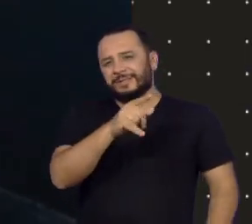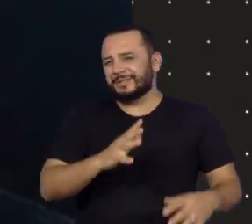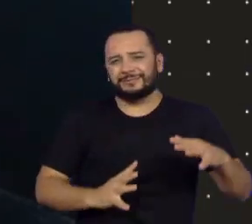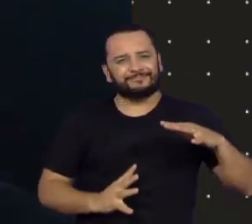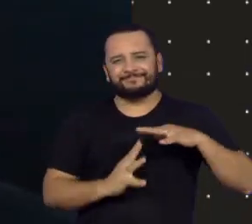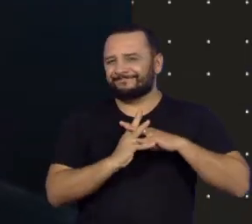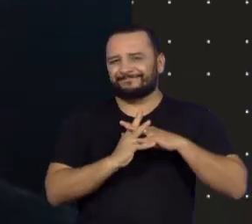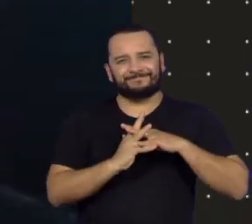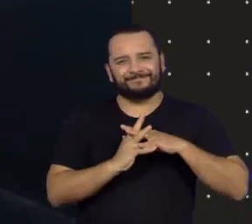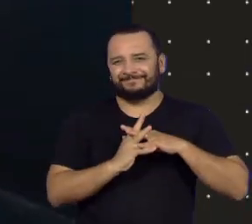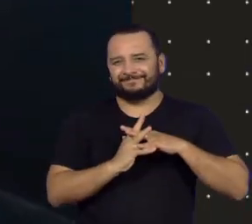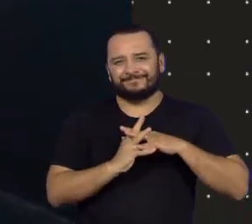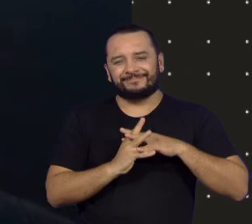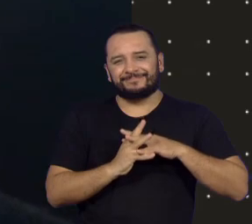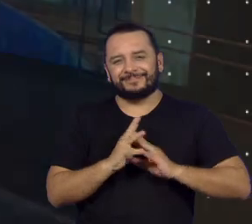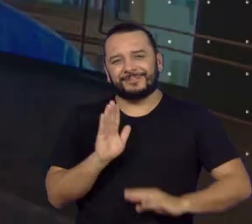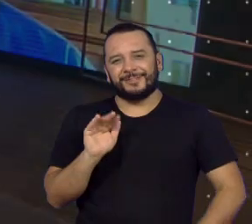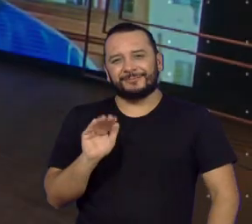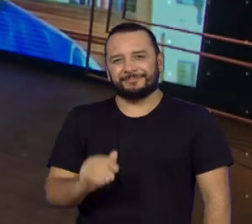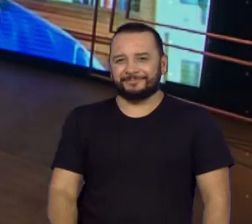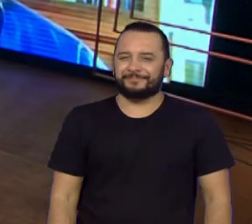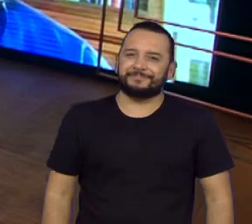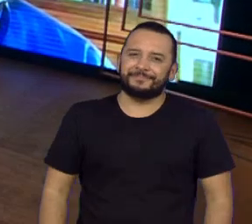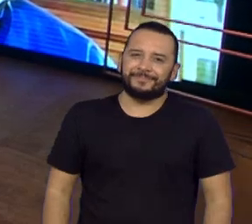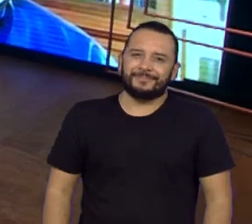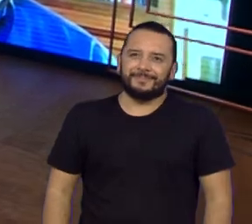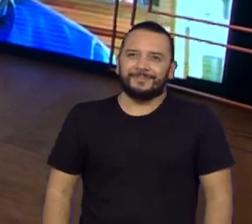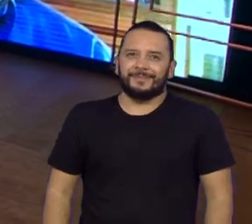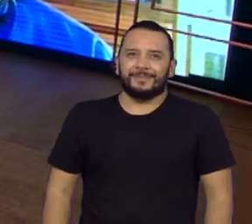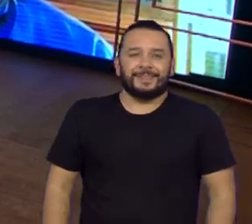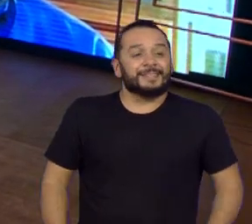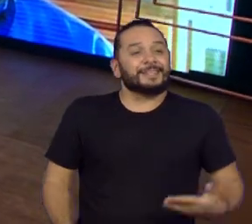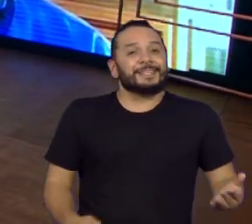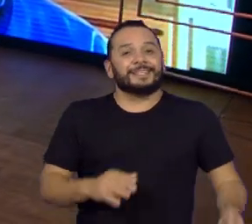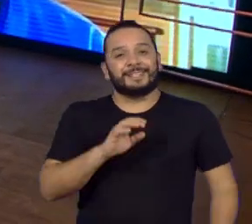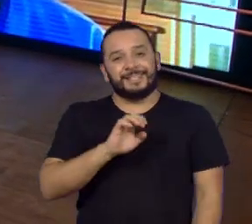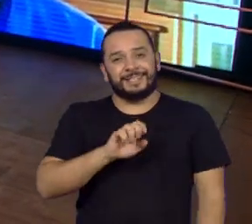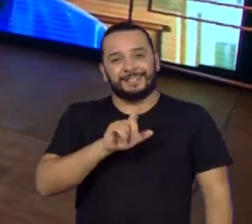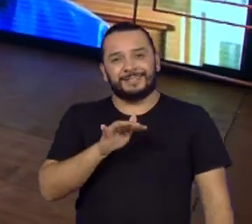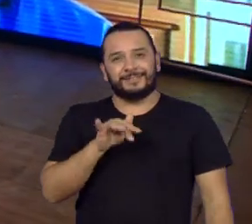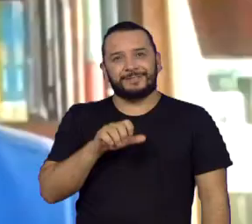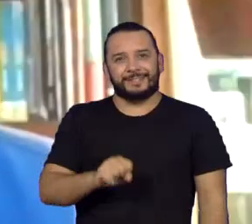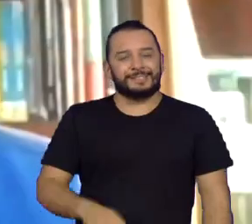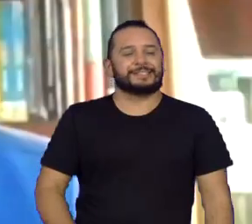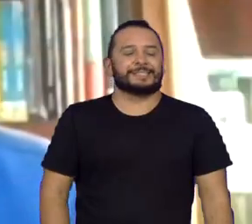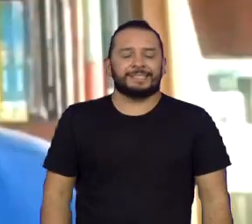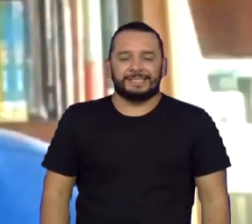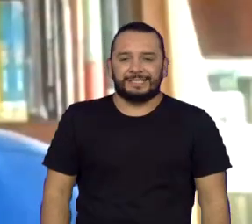é o máximo. Tchau. Aí, Elifas.